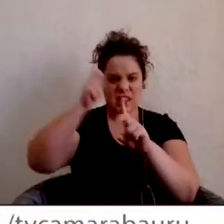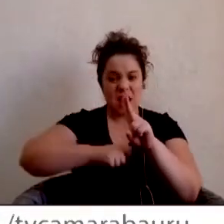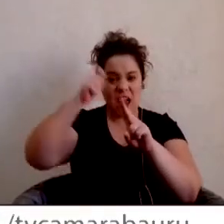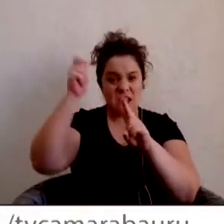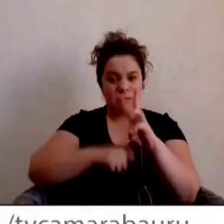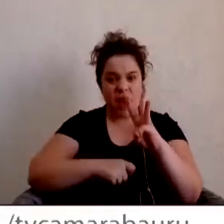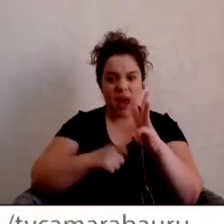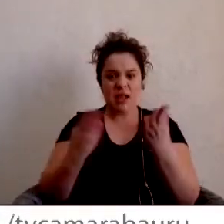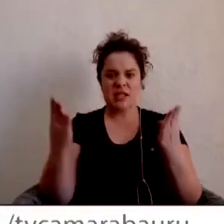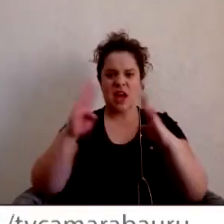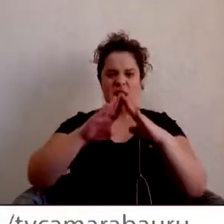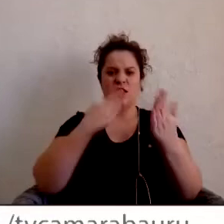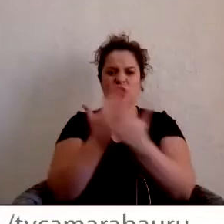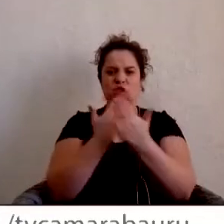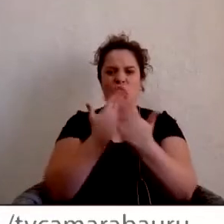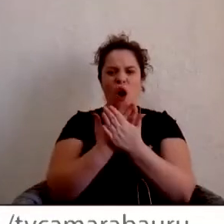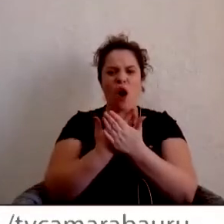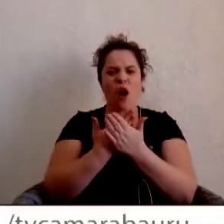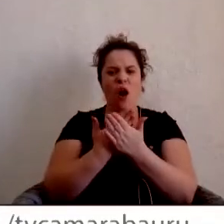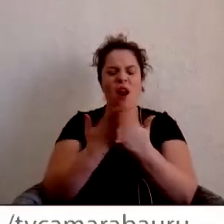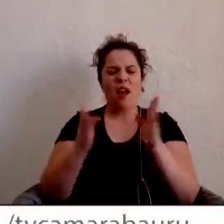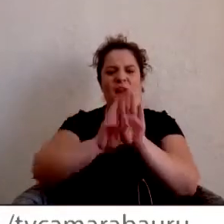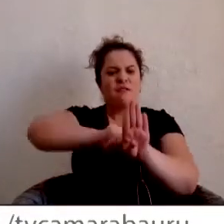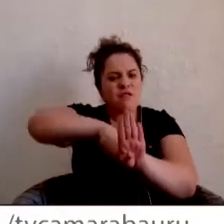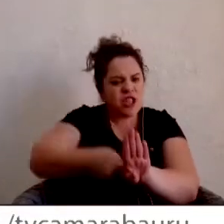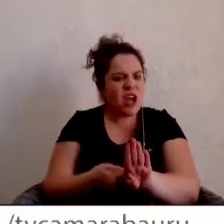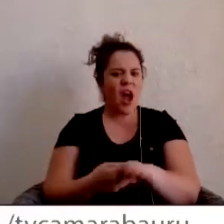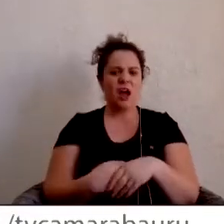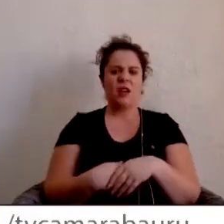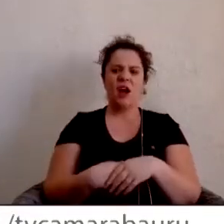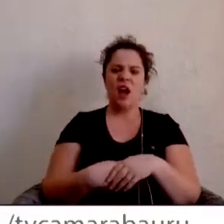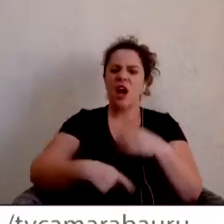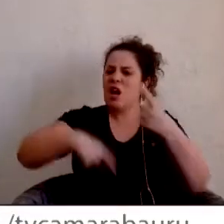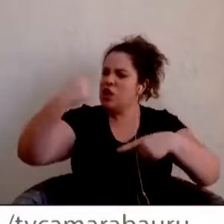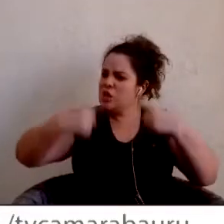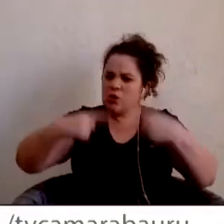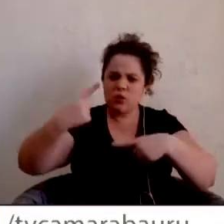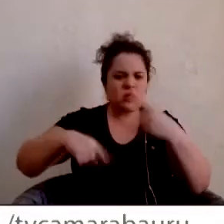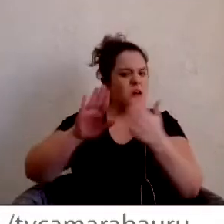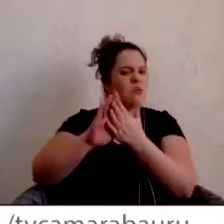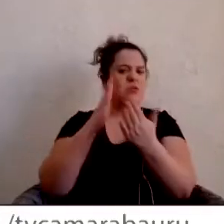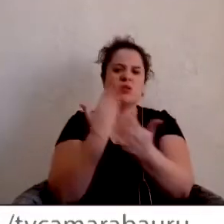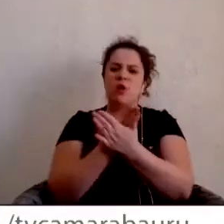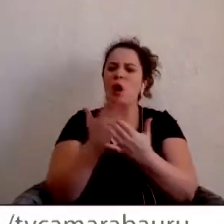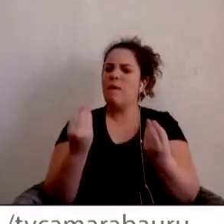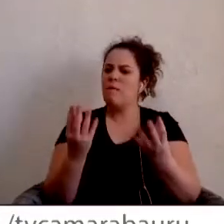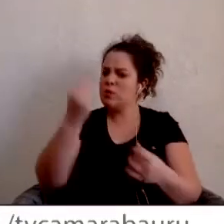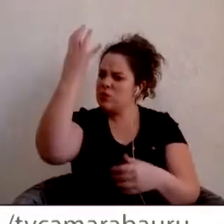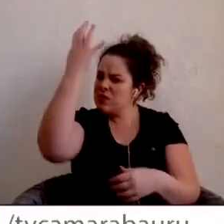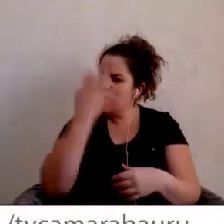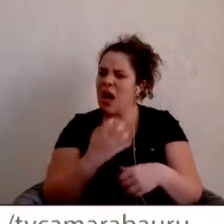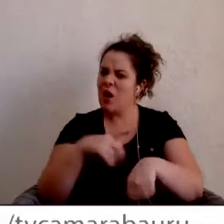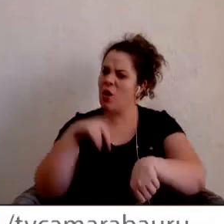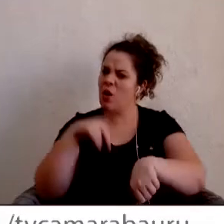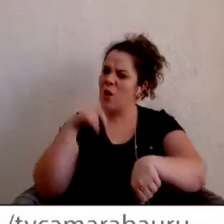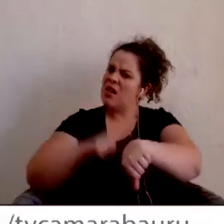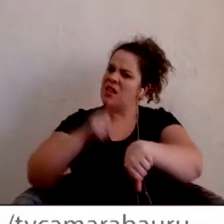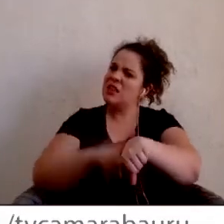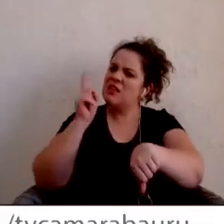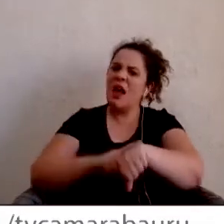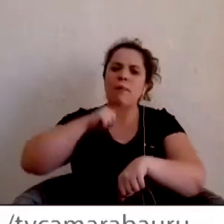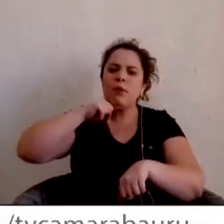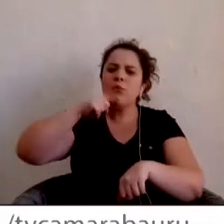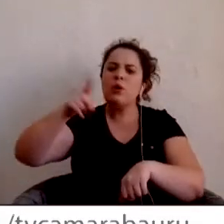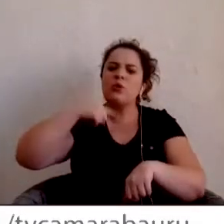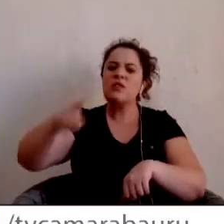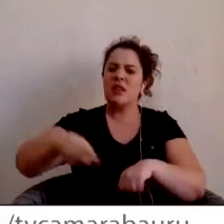A discussão de escola é muito séria, presidente. Não dá para fazer no tempo que nós temos aqui. Eu vou chamar uma audiência pública para a gente poder discutir, ou uma